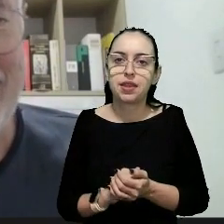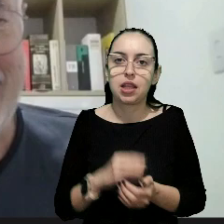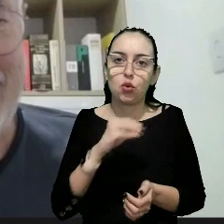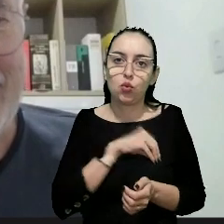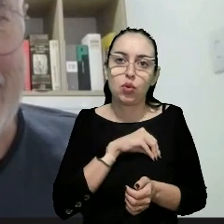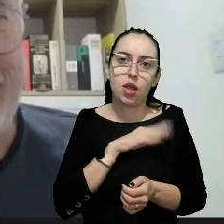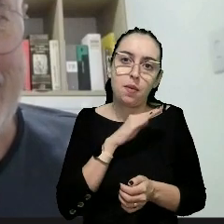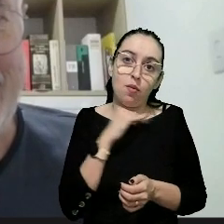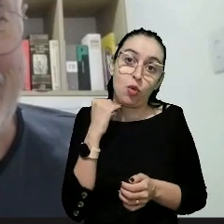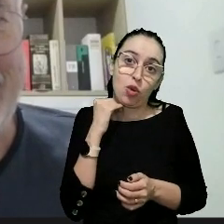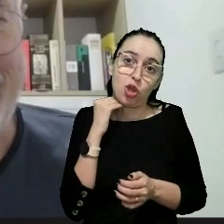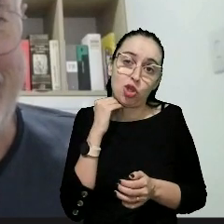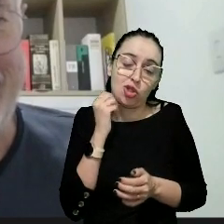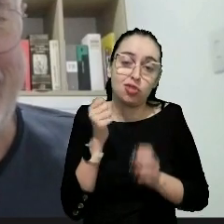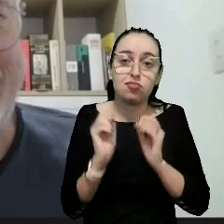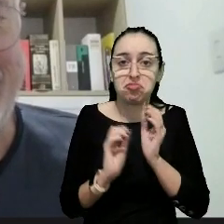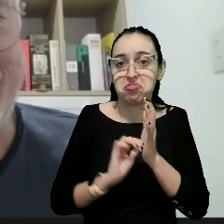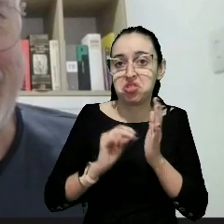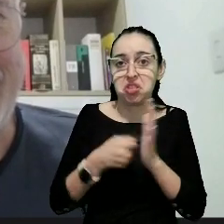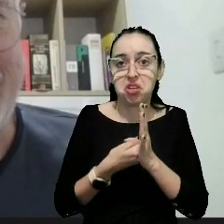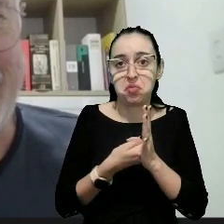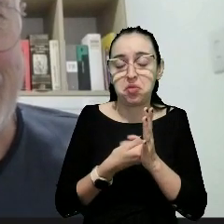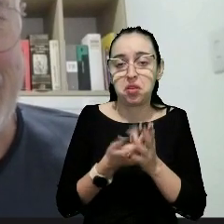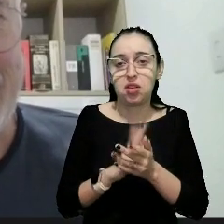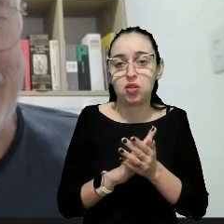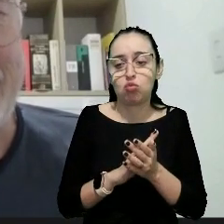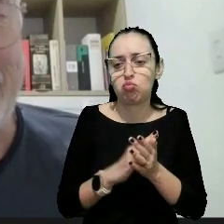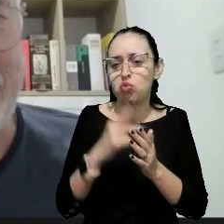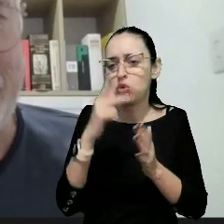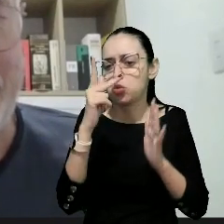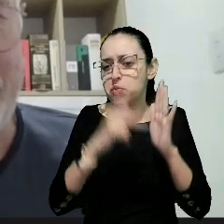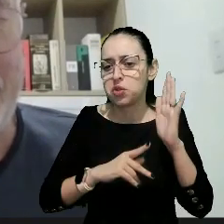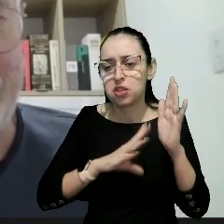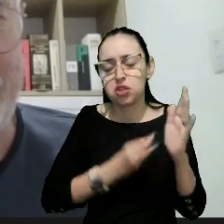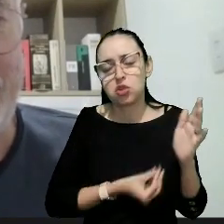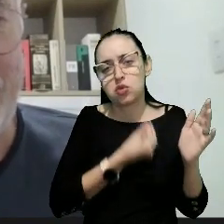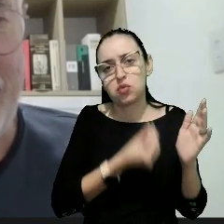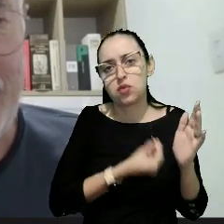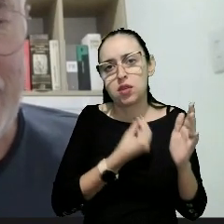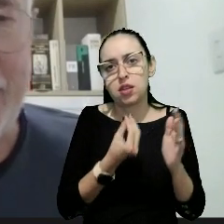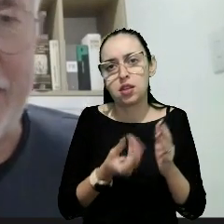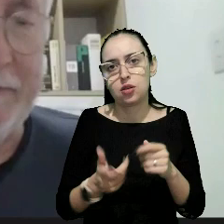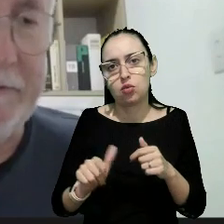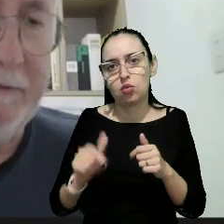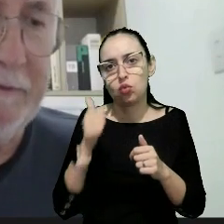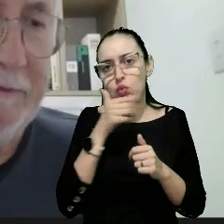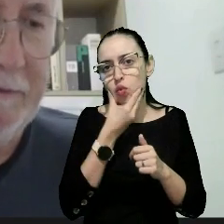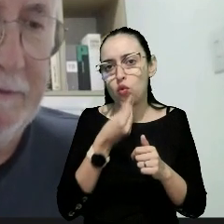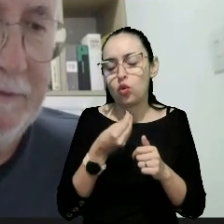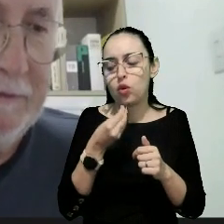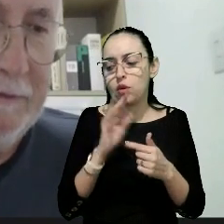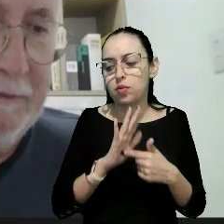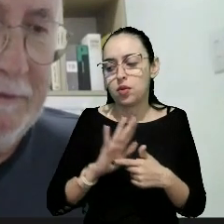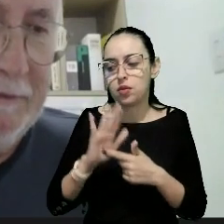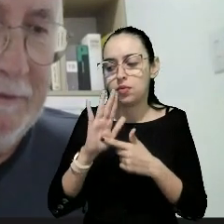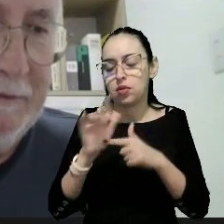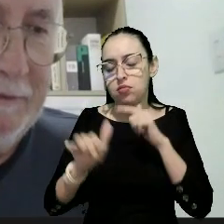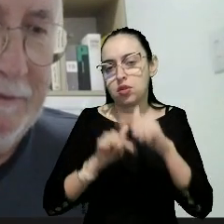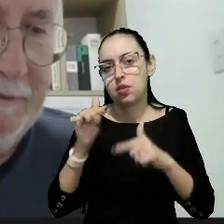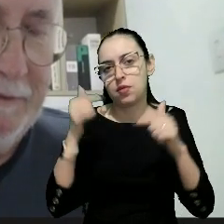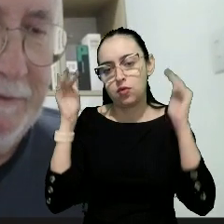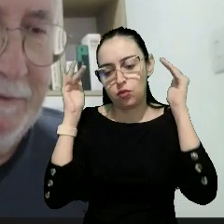a aposentadoria é uma espécie de morte simbólica, porque toda a vida, todo o projeto de vida dos